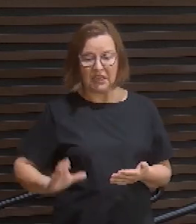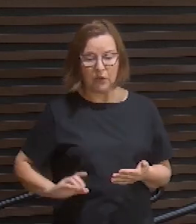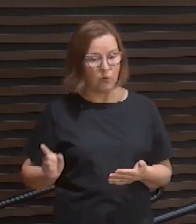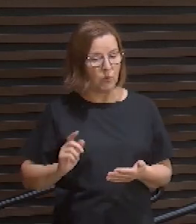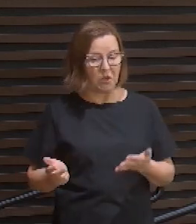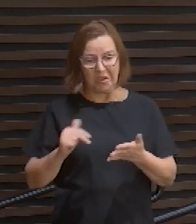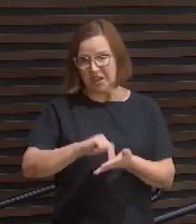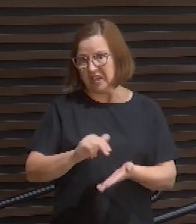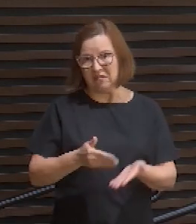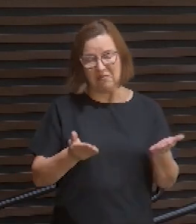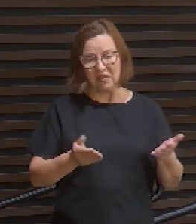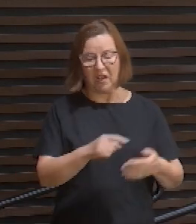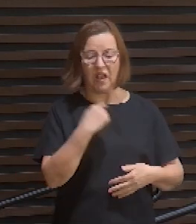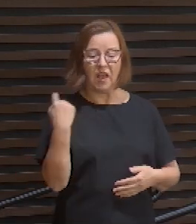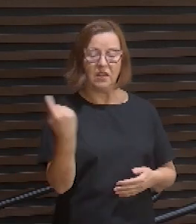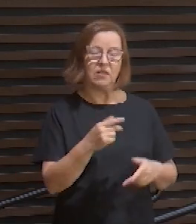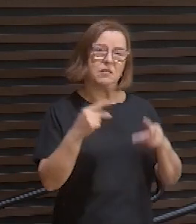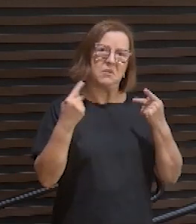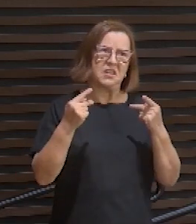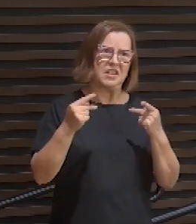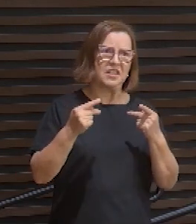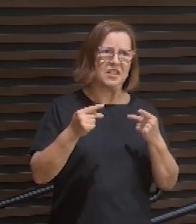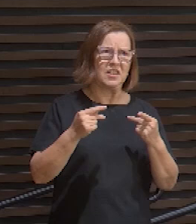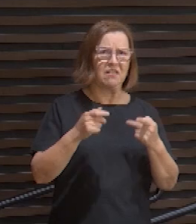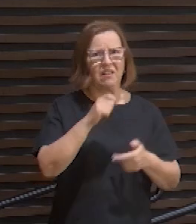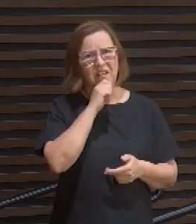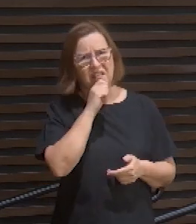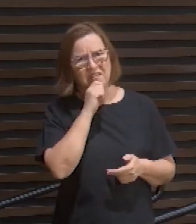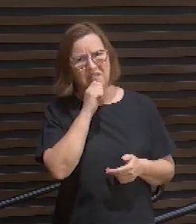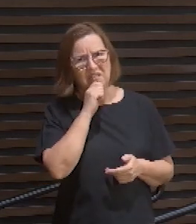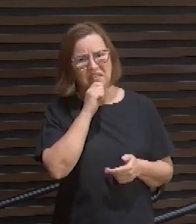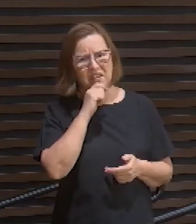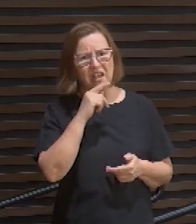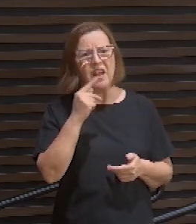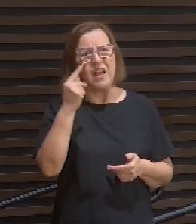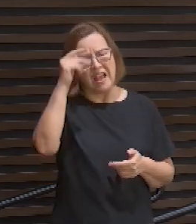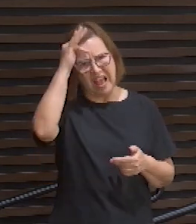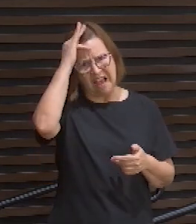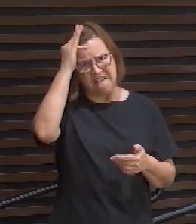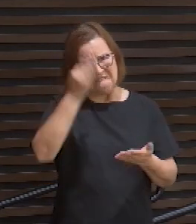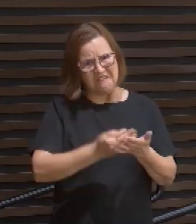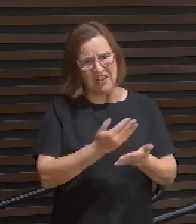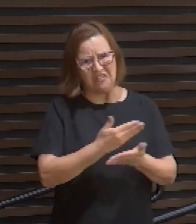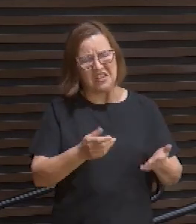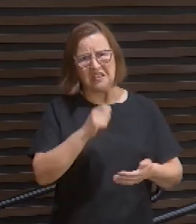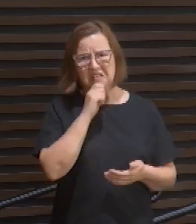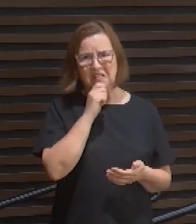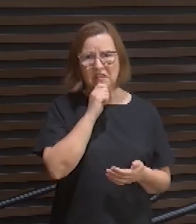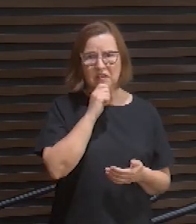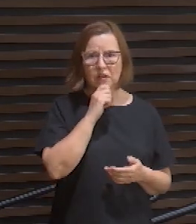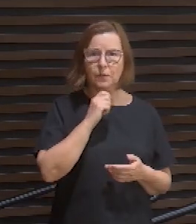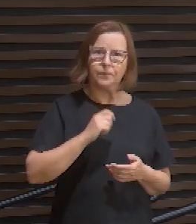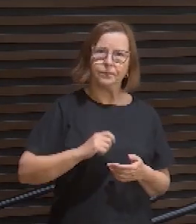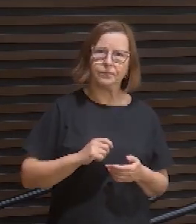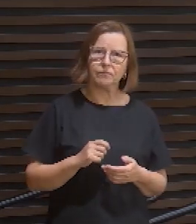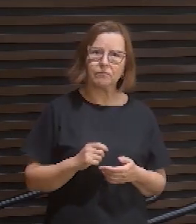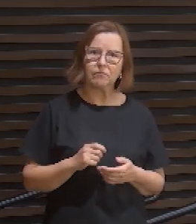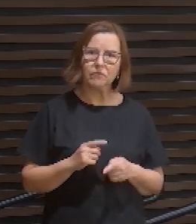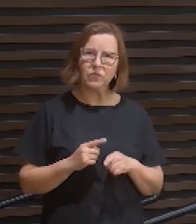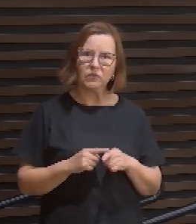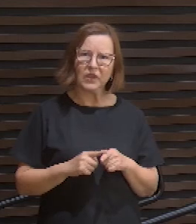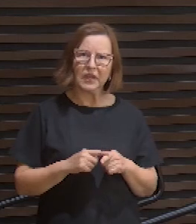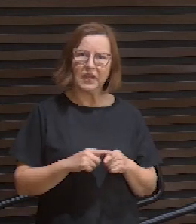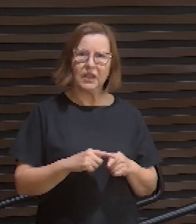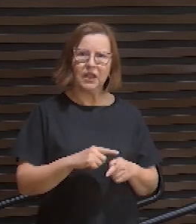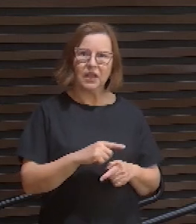vossa fé. E somos tidos por falsas testemunhas de Deus, porque temos asseverado contra Deus que Ele ressuscitou a Cristo, ao qual